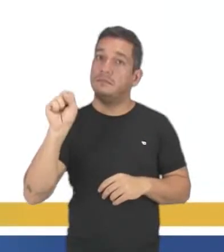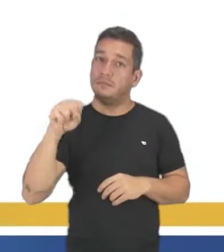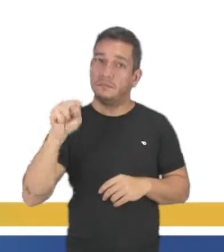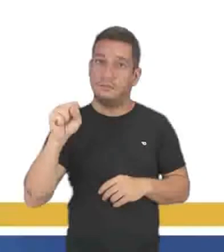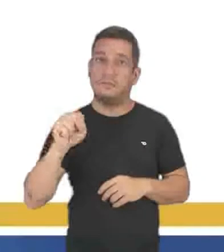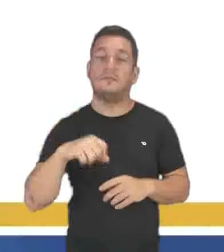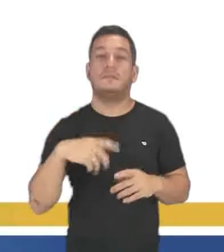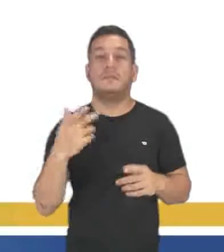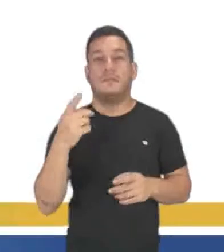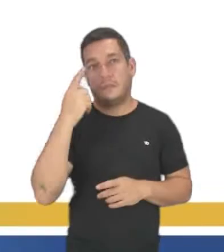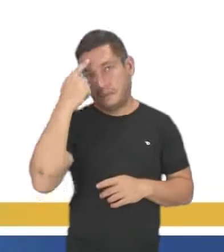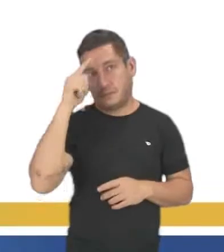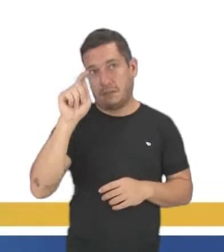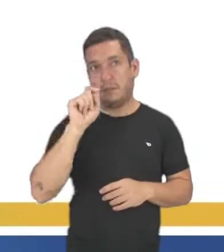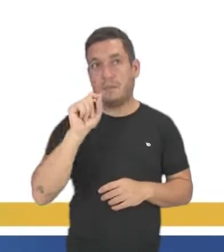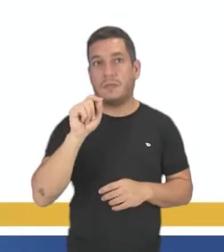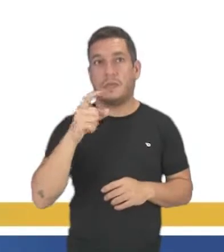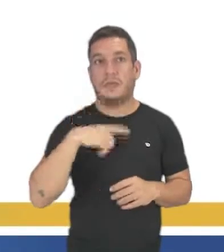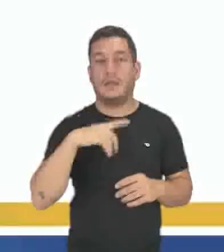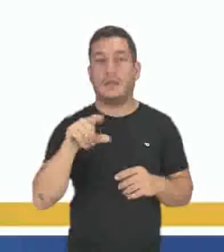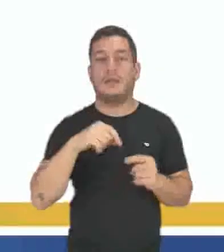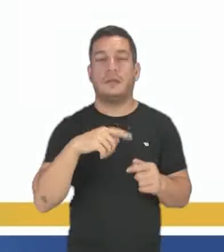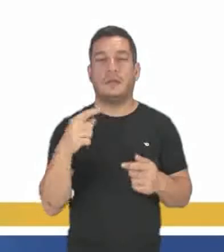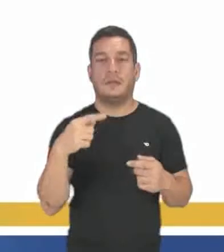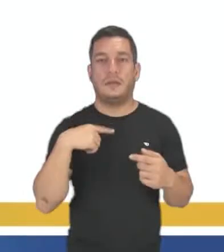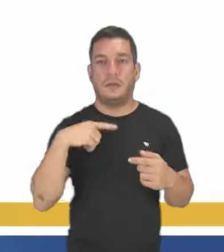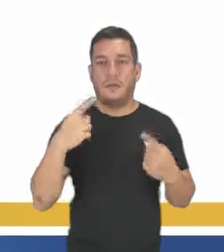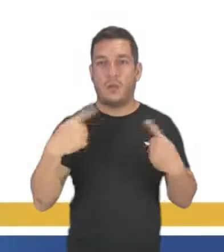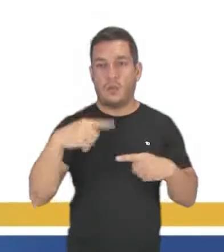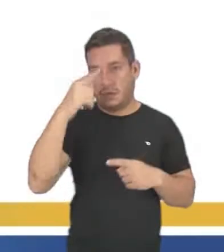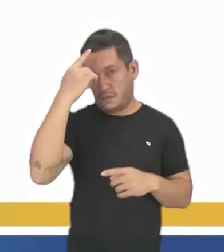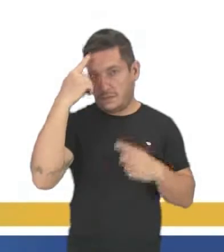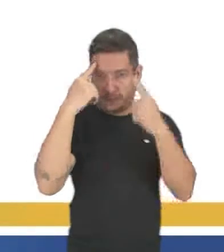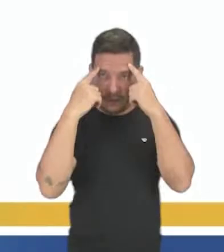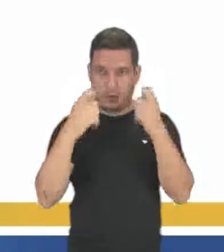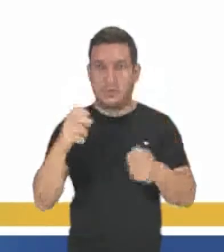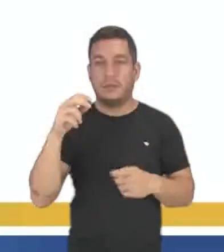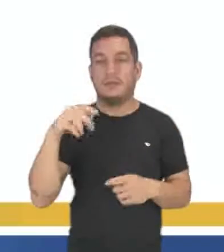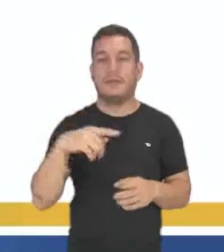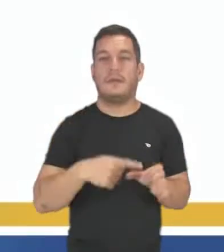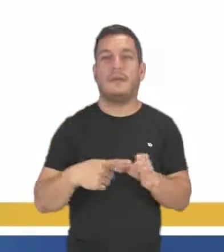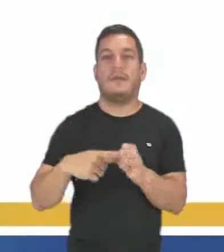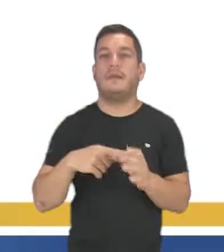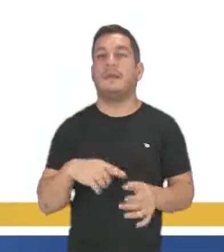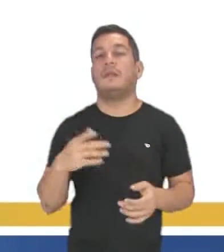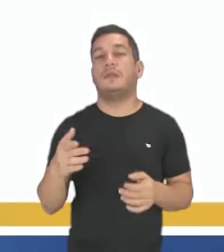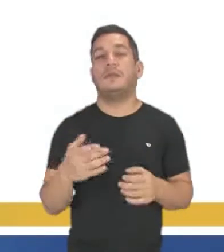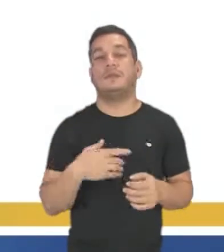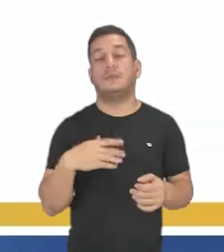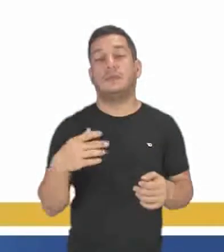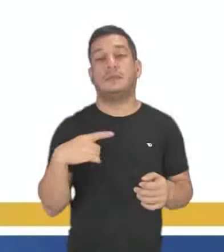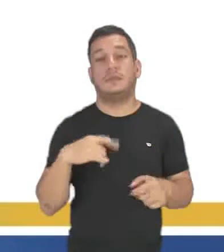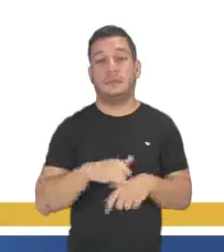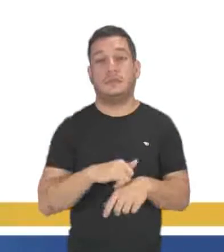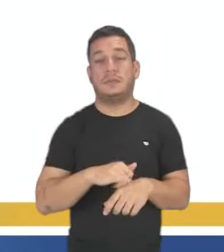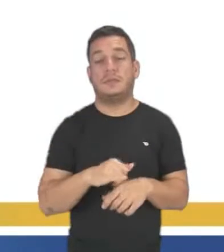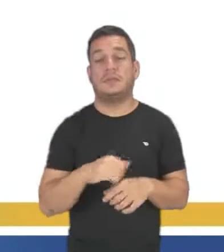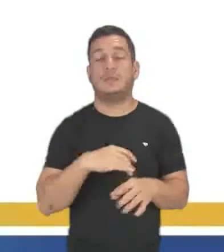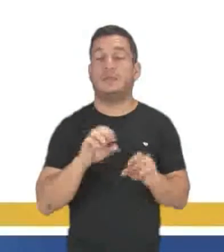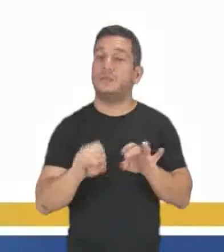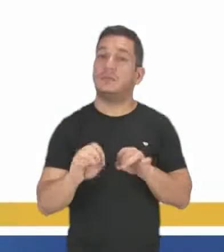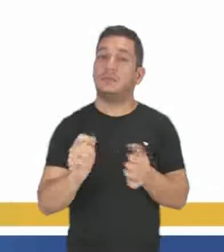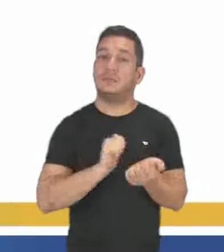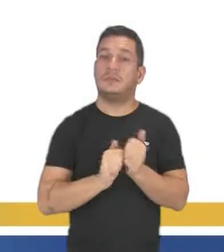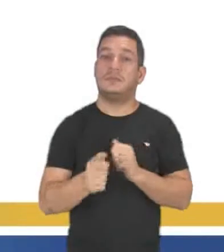Sim. A ideia central desse texto combate a violência juvenil na cidade de Nova York por meio de educação esportiva? Sim.